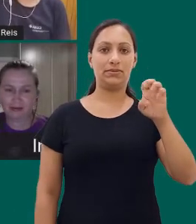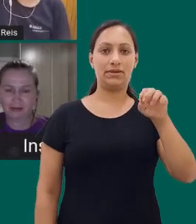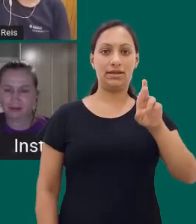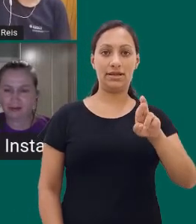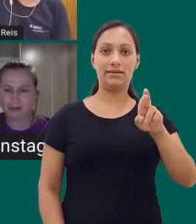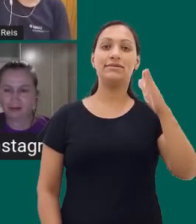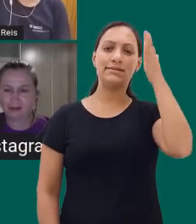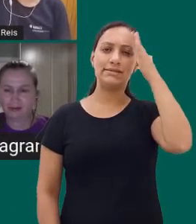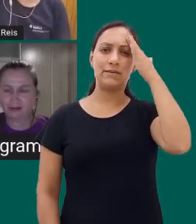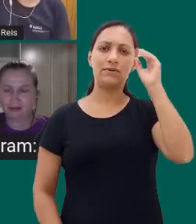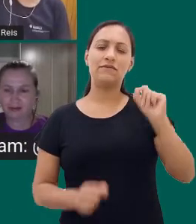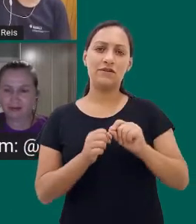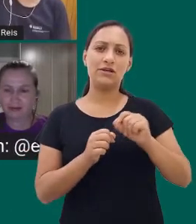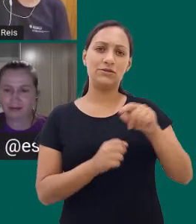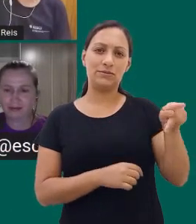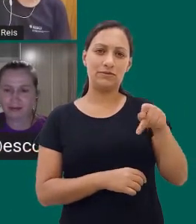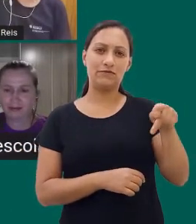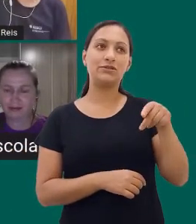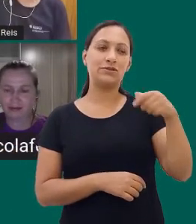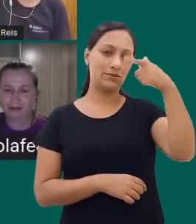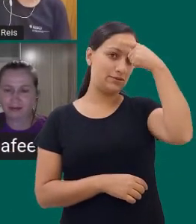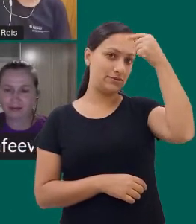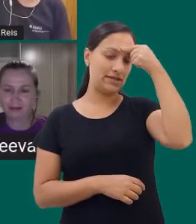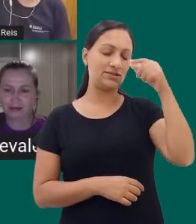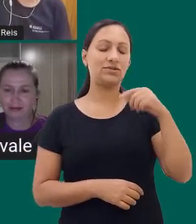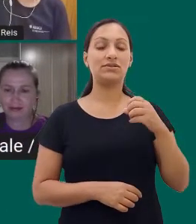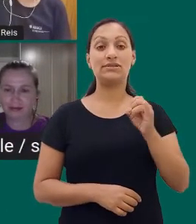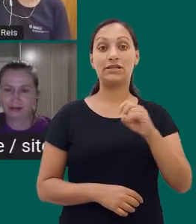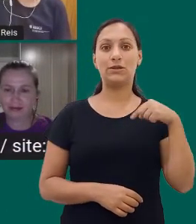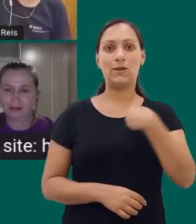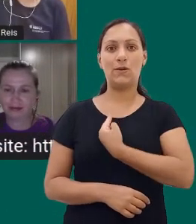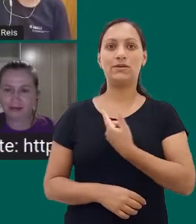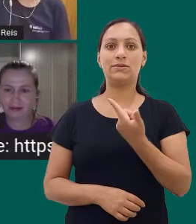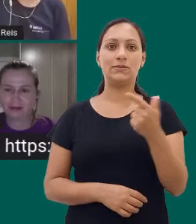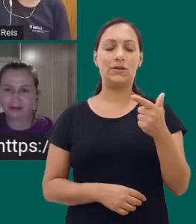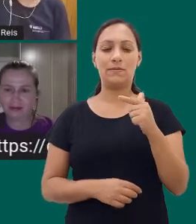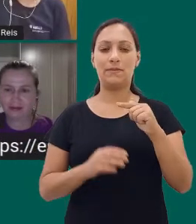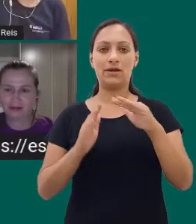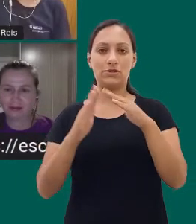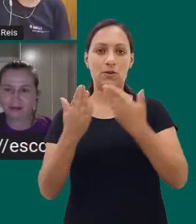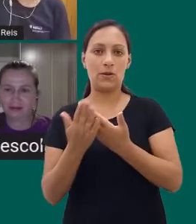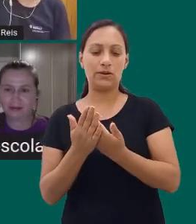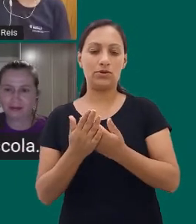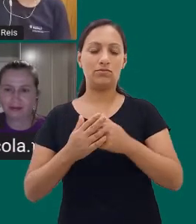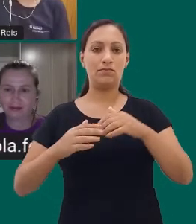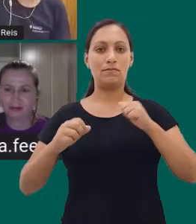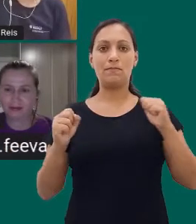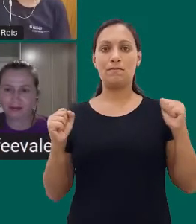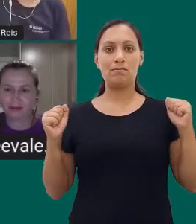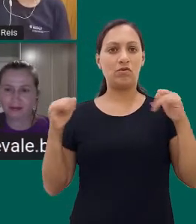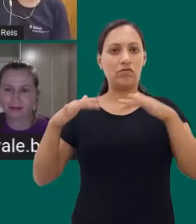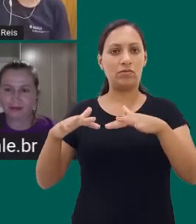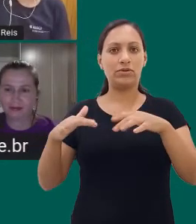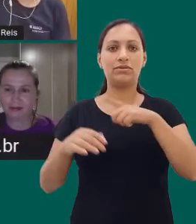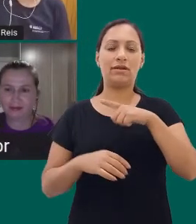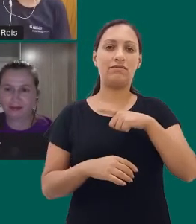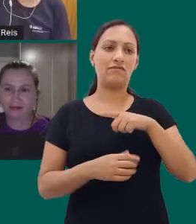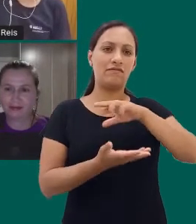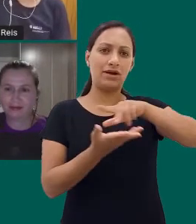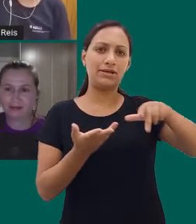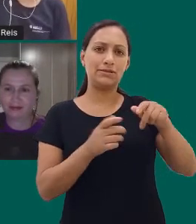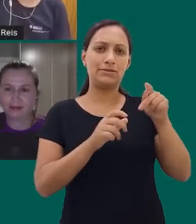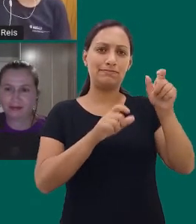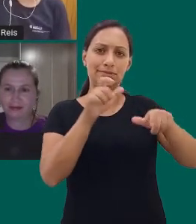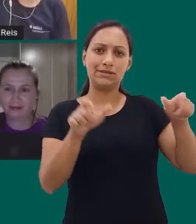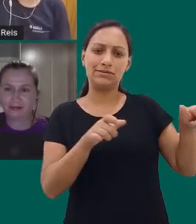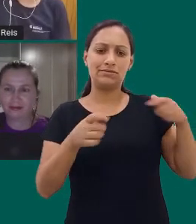né? Se a gente não tem uma escola que, poxa, tem uma baita de uma reputação, poxa, tem Spilk, tem um monte de gente. Então,